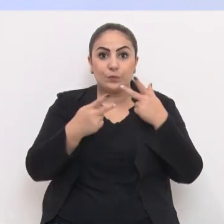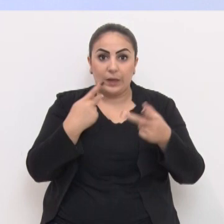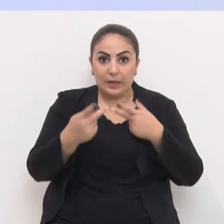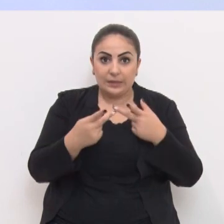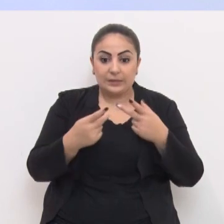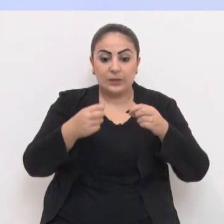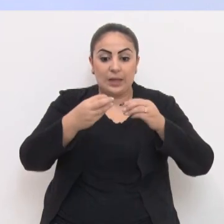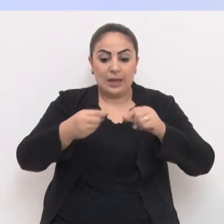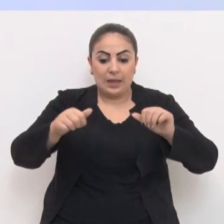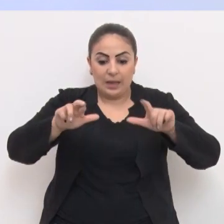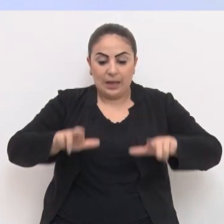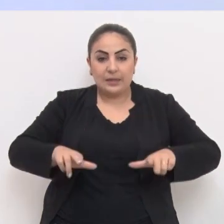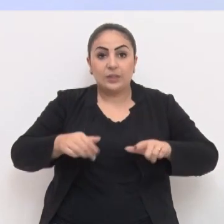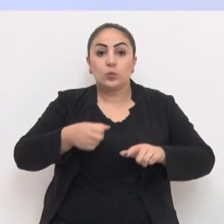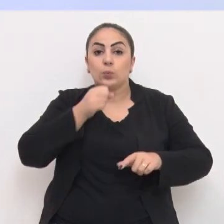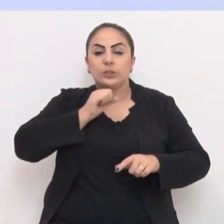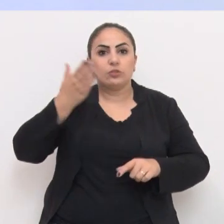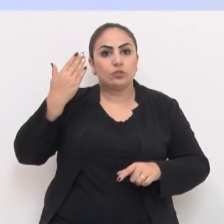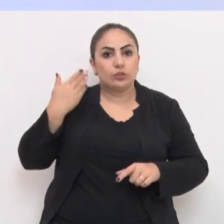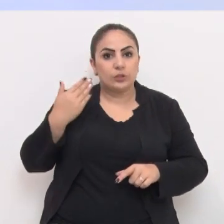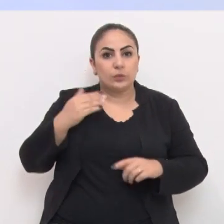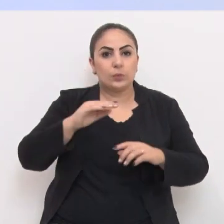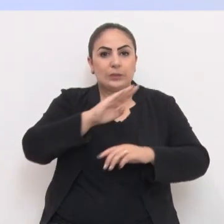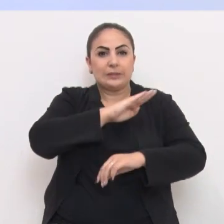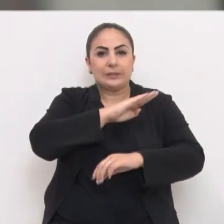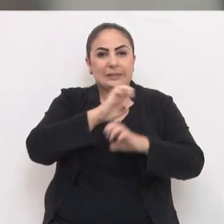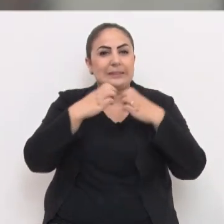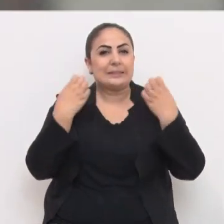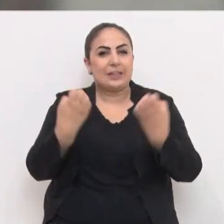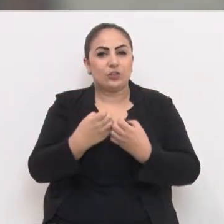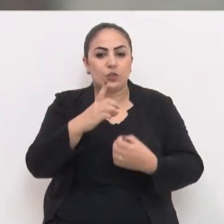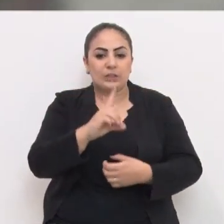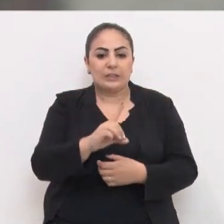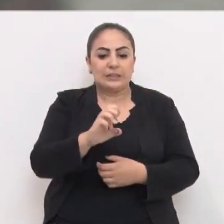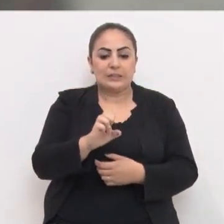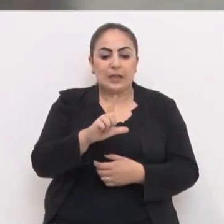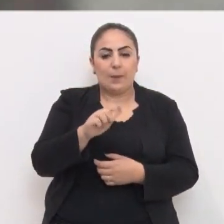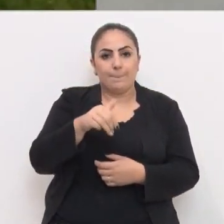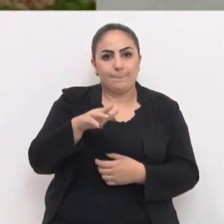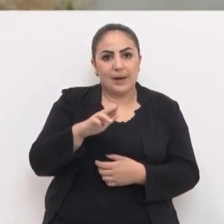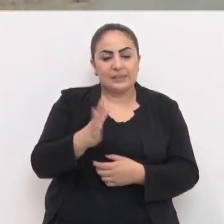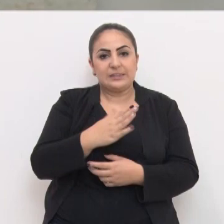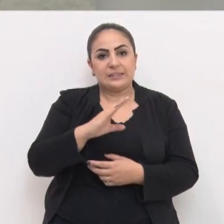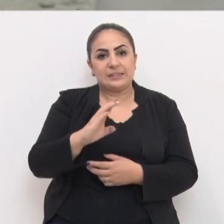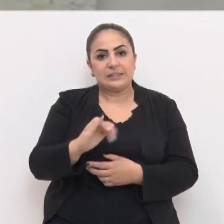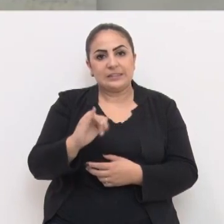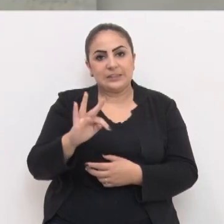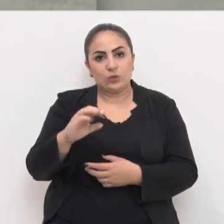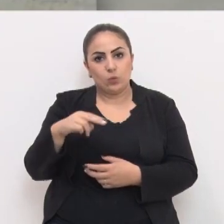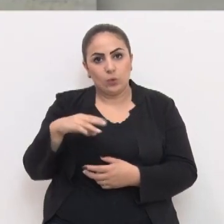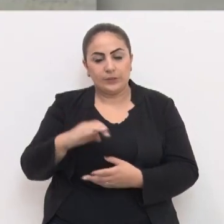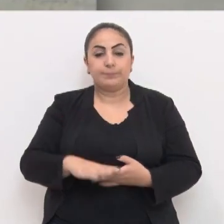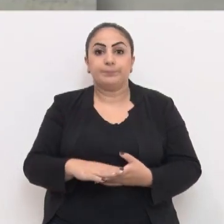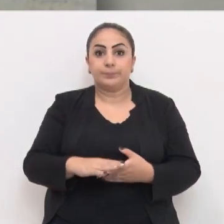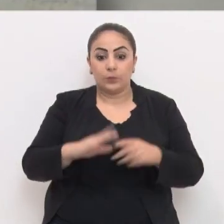ao terreno do antigo estádio Delmar Cittoni. O estádio municipal Delmar Cittoni, localizado na Vila